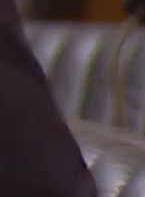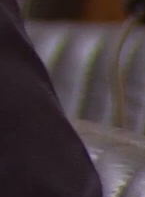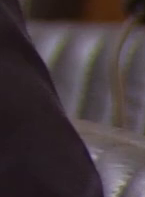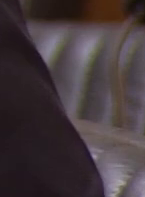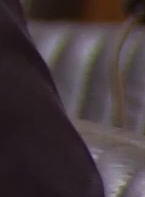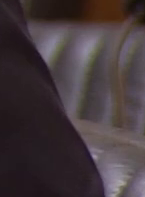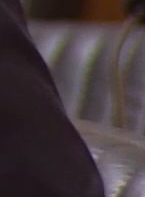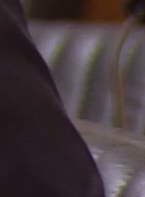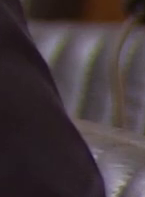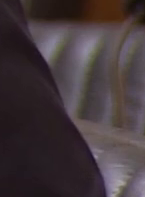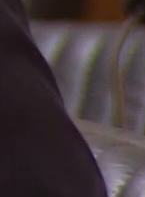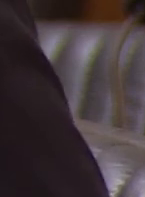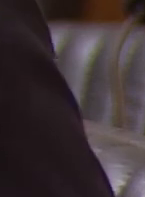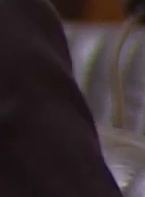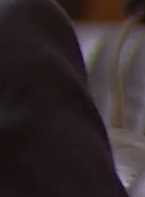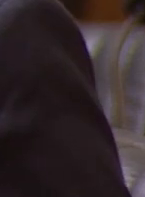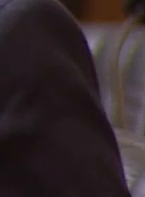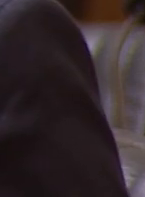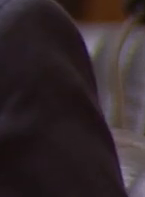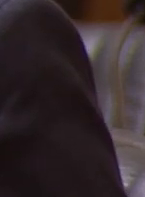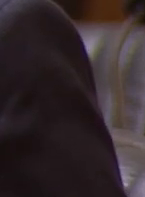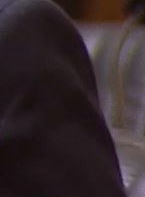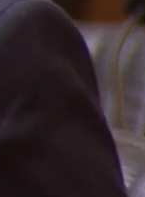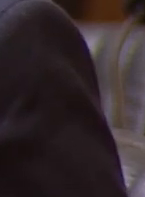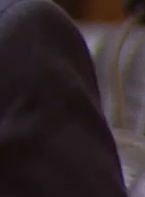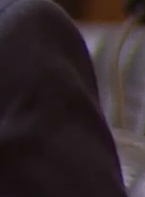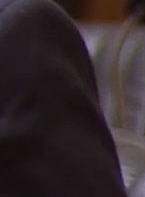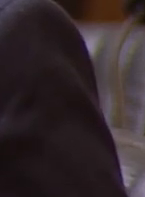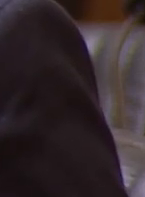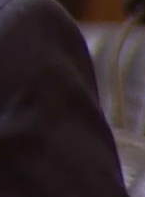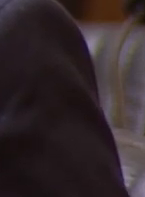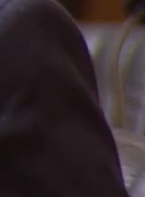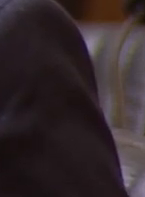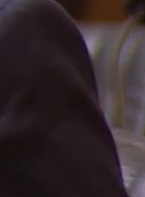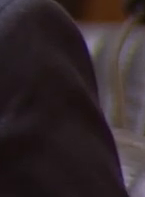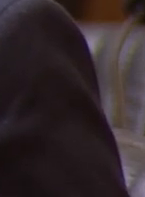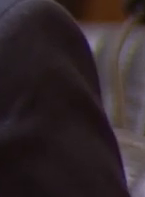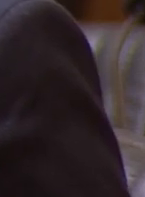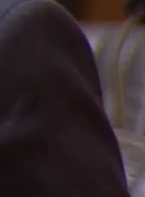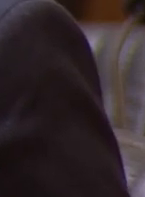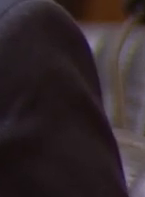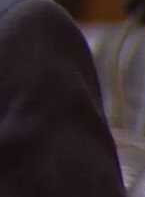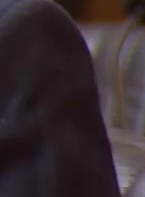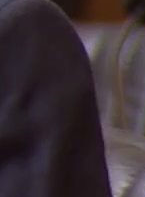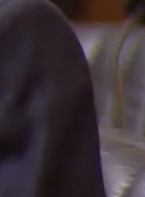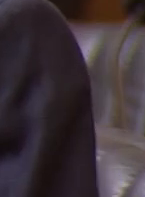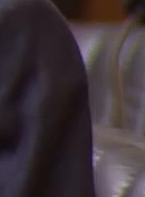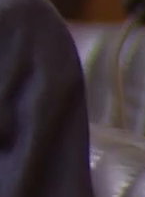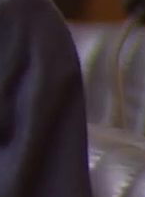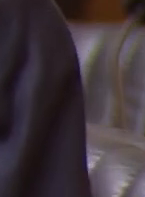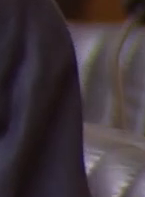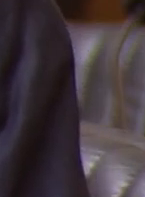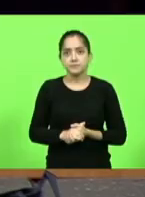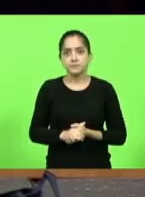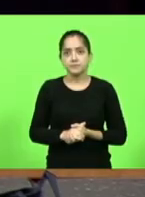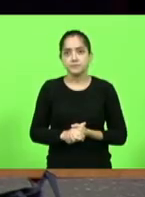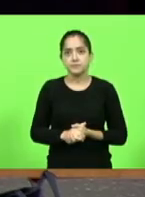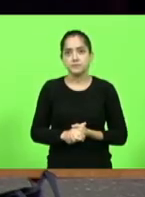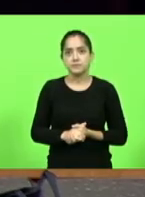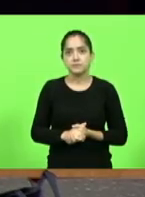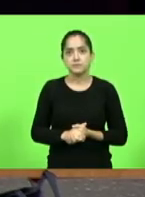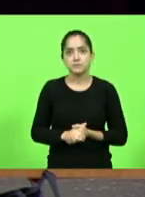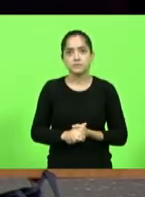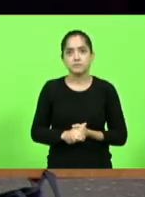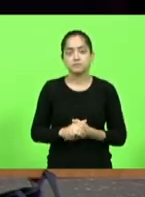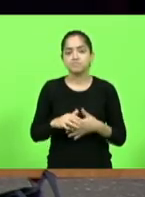entorno. A questão foi mencionada pelo deputado Valdir Cobalcini, que destacou o blackout mais longo vivido no estado. Não